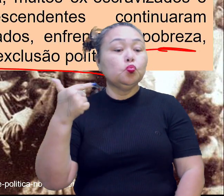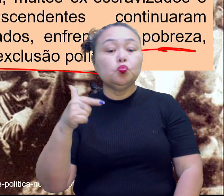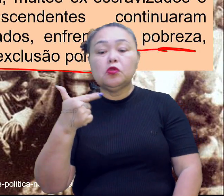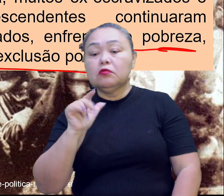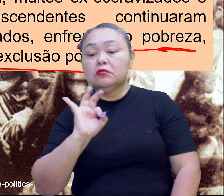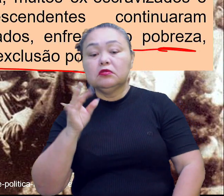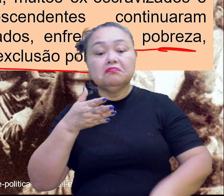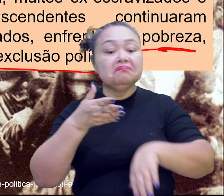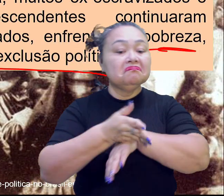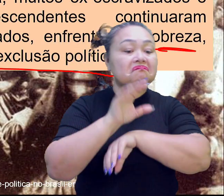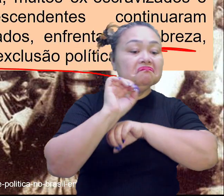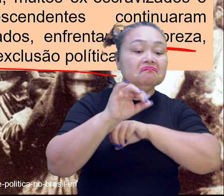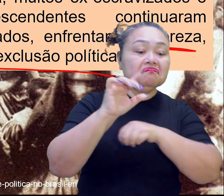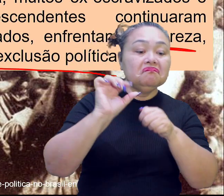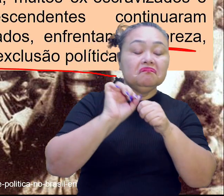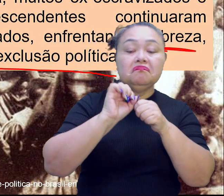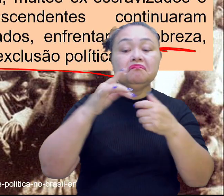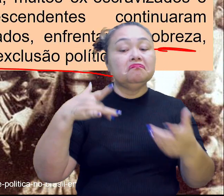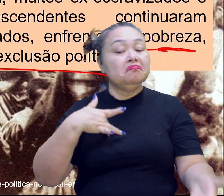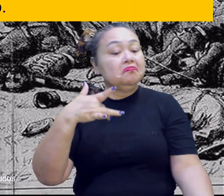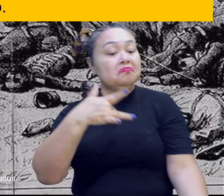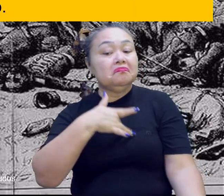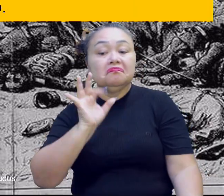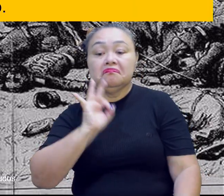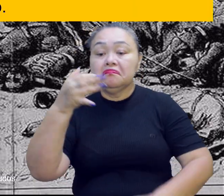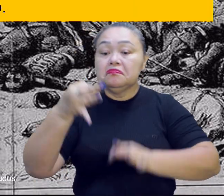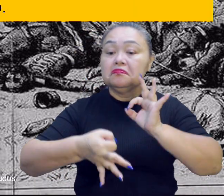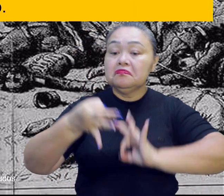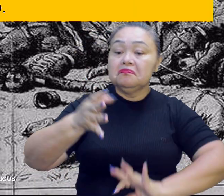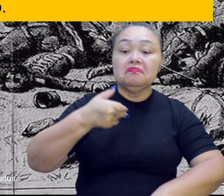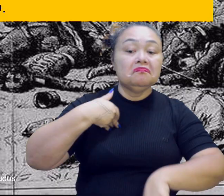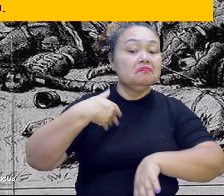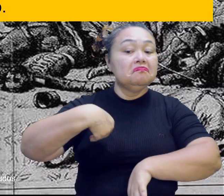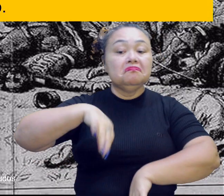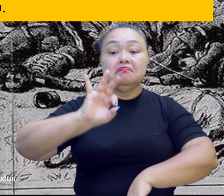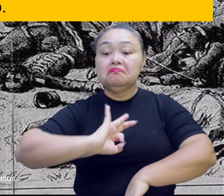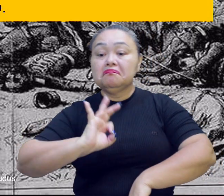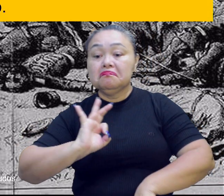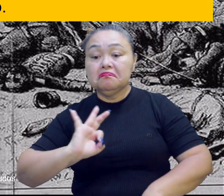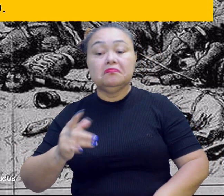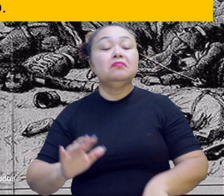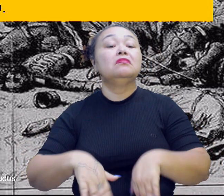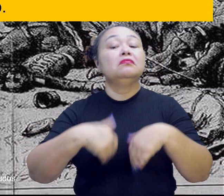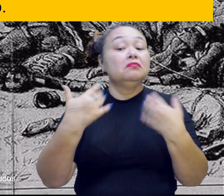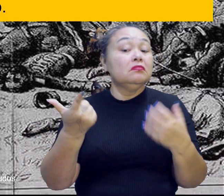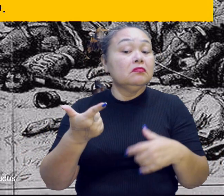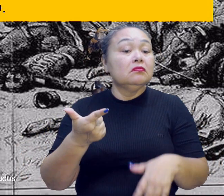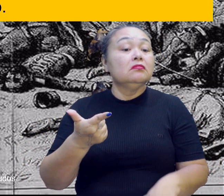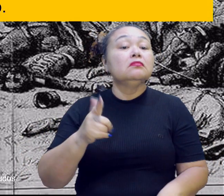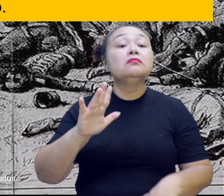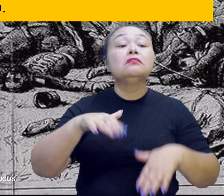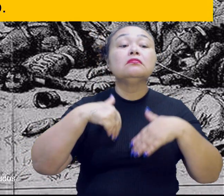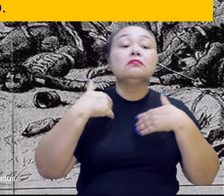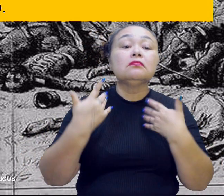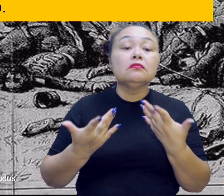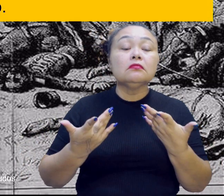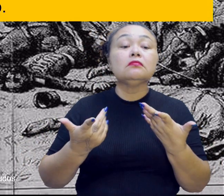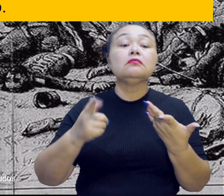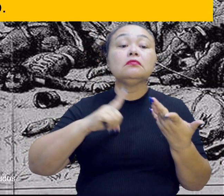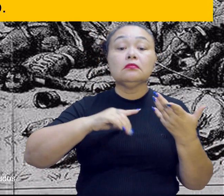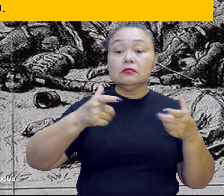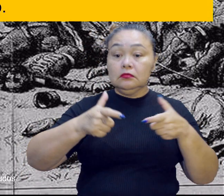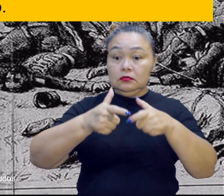saúde, justiça, moradia e participação política. Então, apesar do domínio das oligarquias,